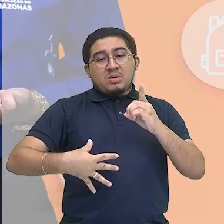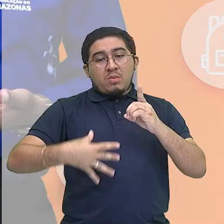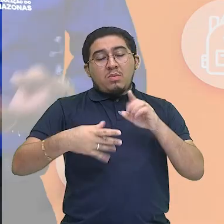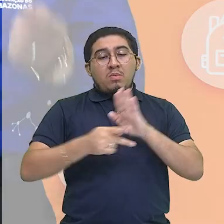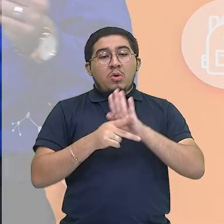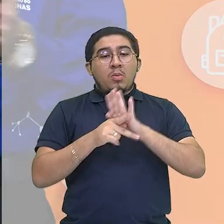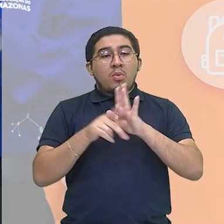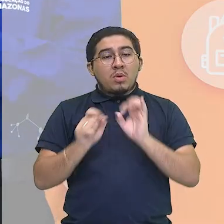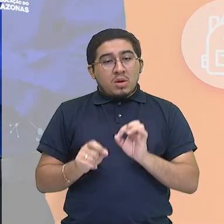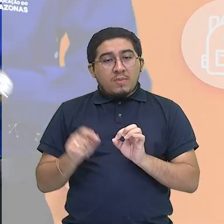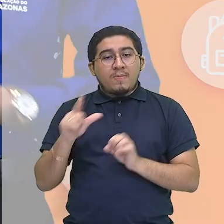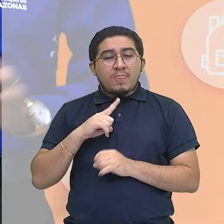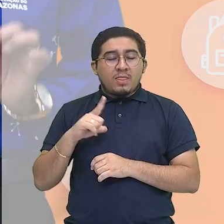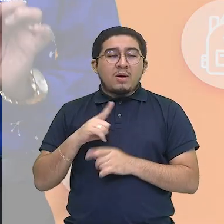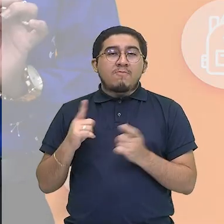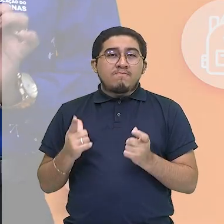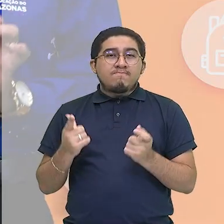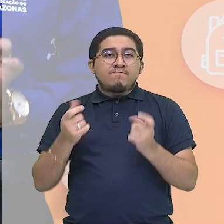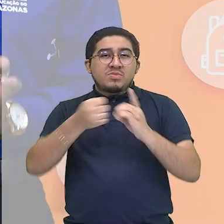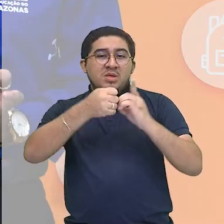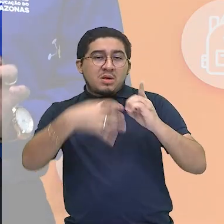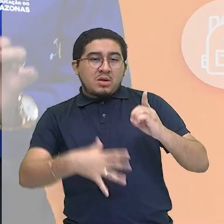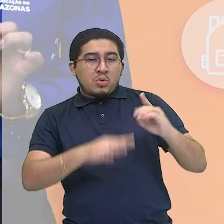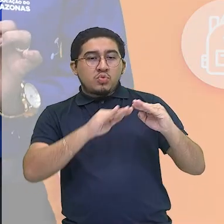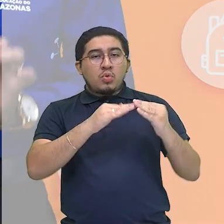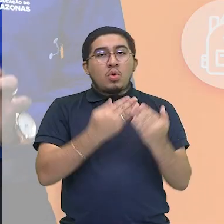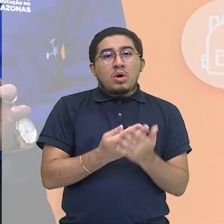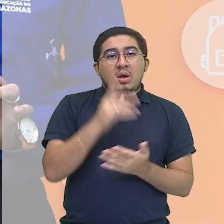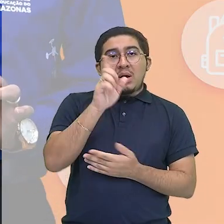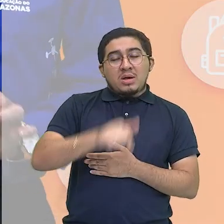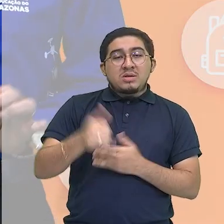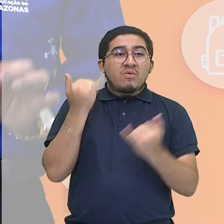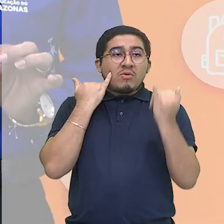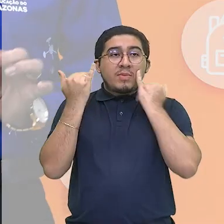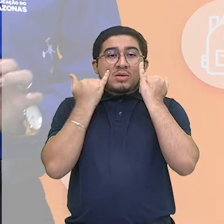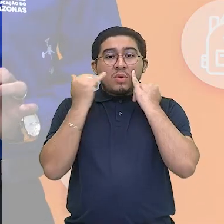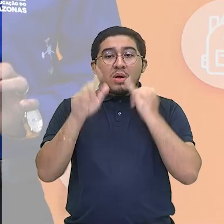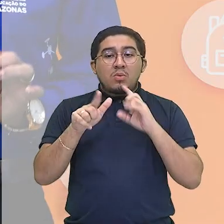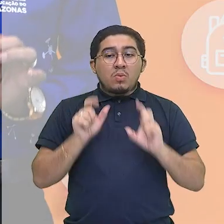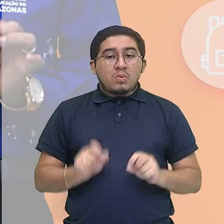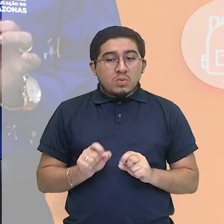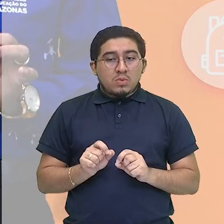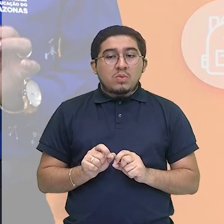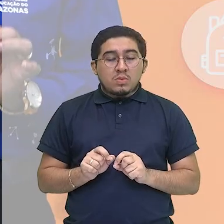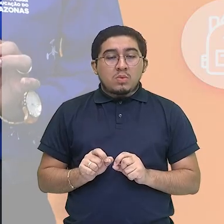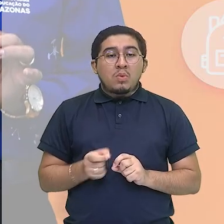dessas escolas, aí você vai dizer, este dado social é um dado